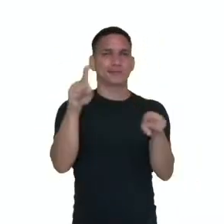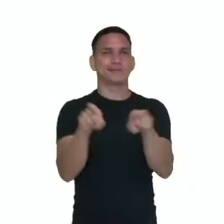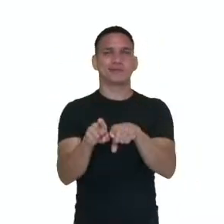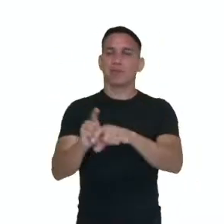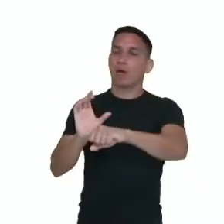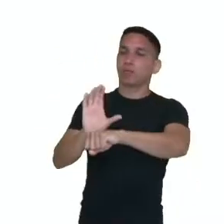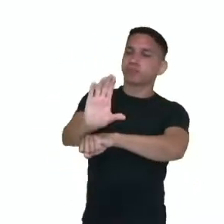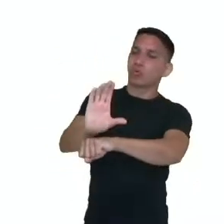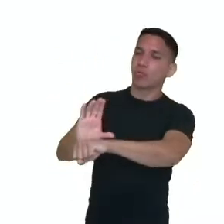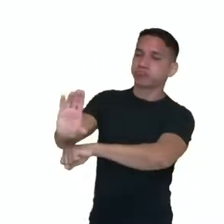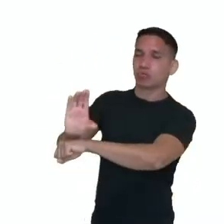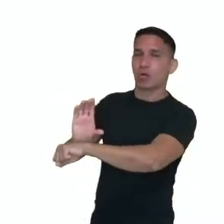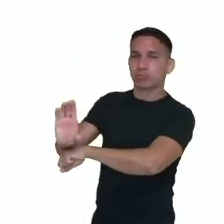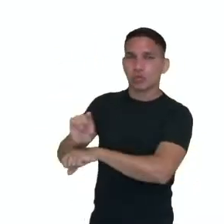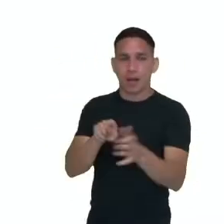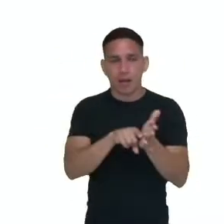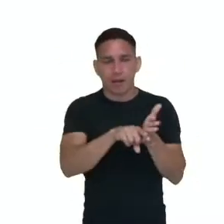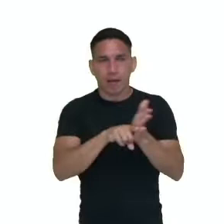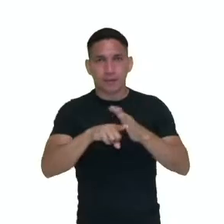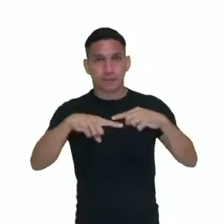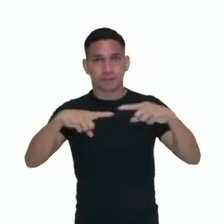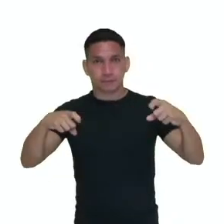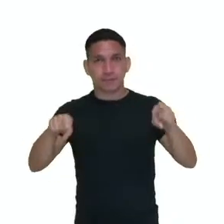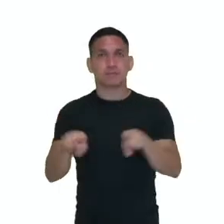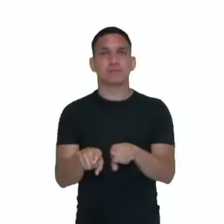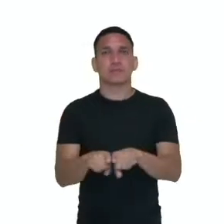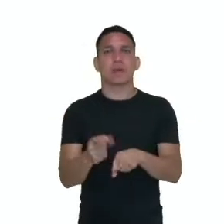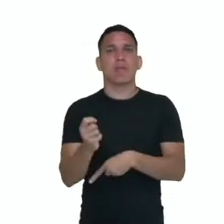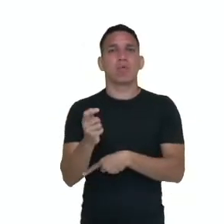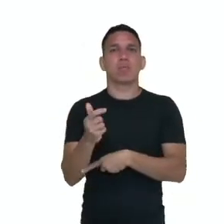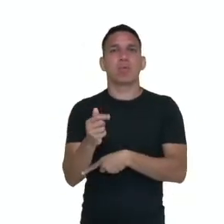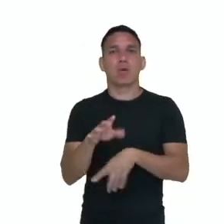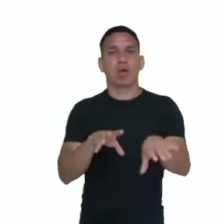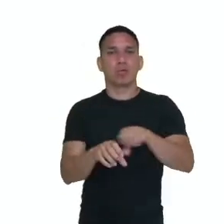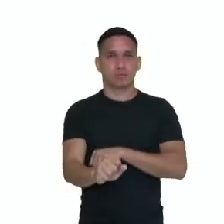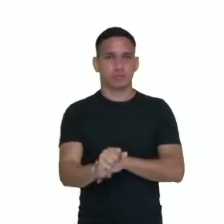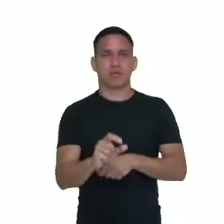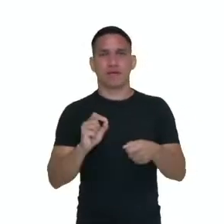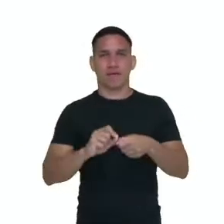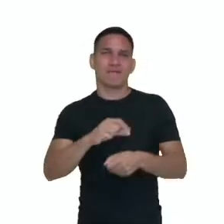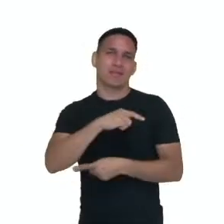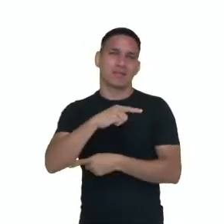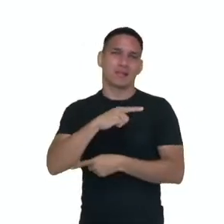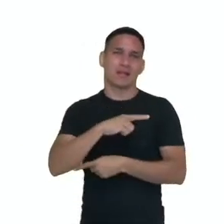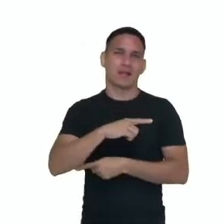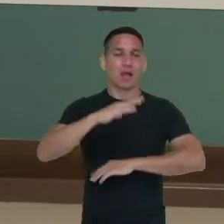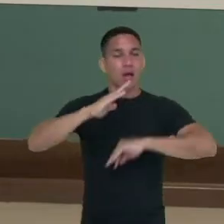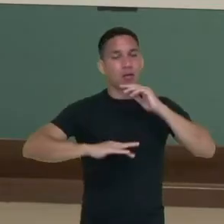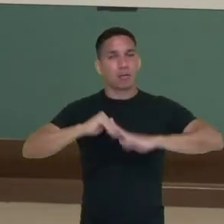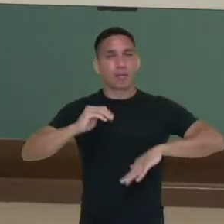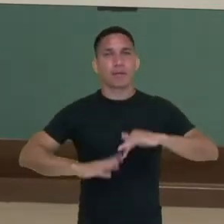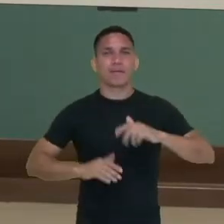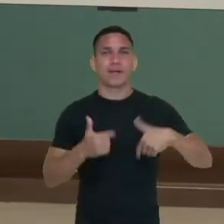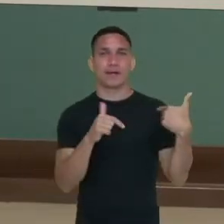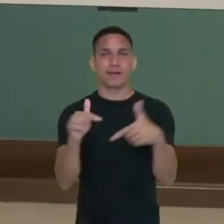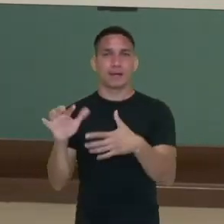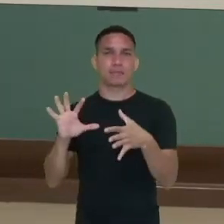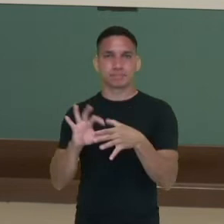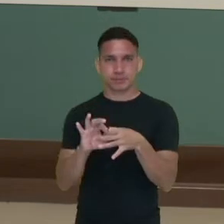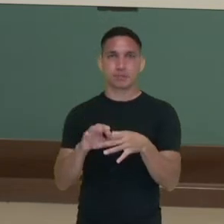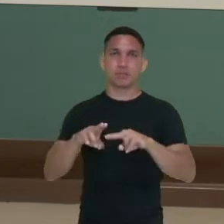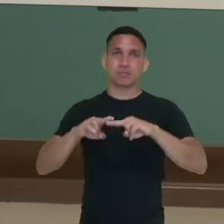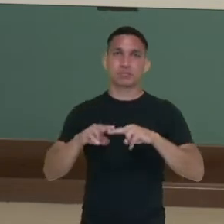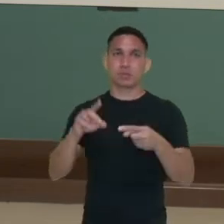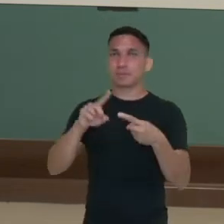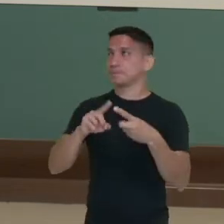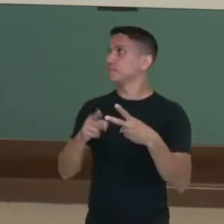em pesquisas científicas e formam pouca mão de obra especializada. Mas daí a exceção então são esses países que foram citados aqui,